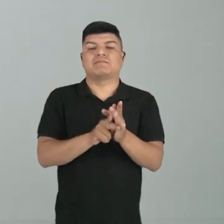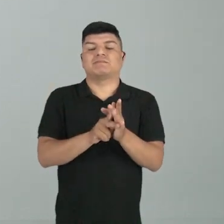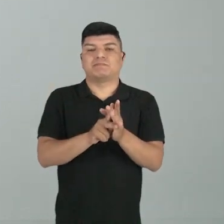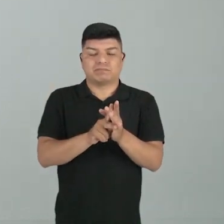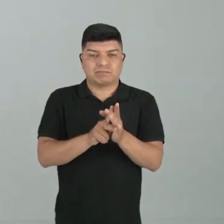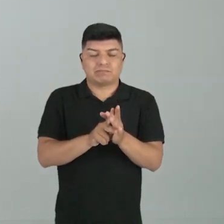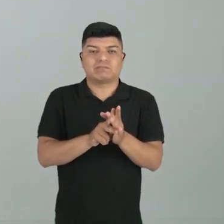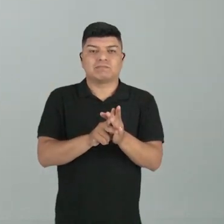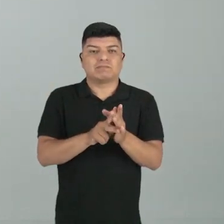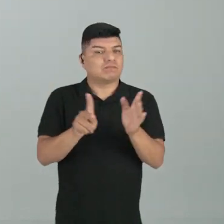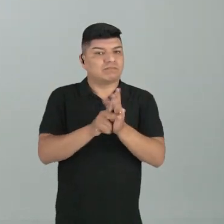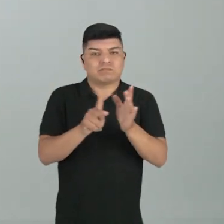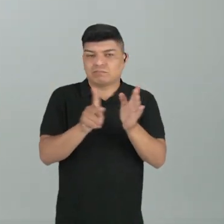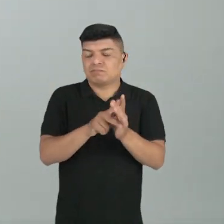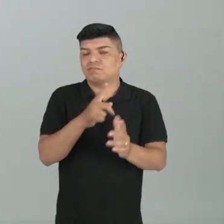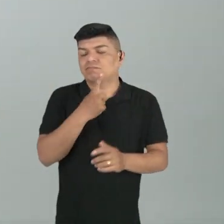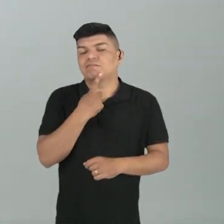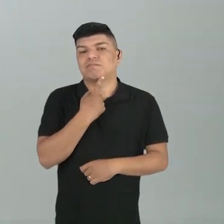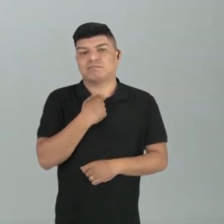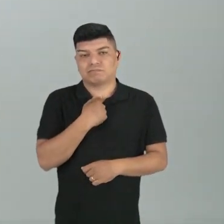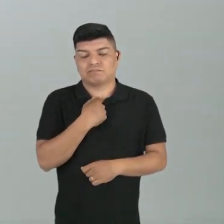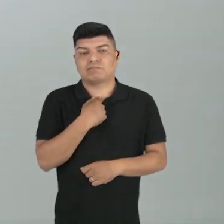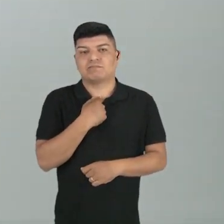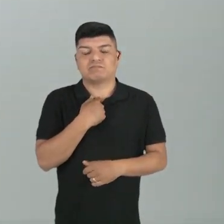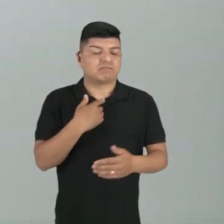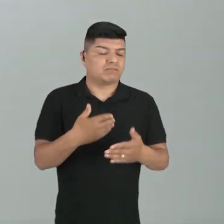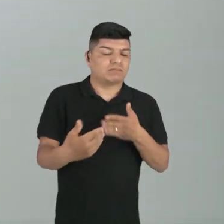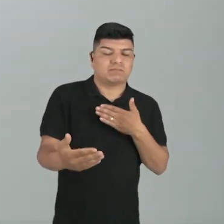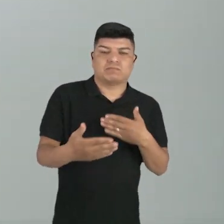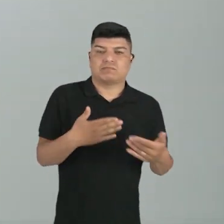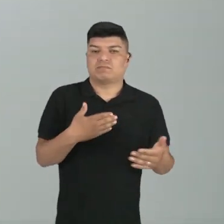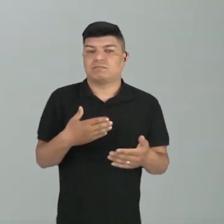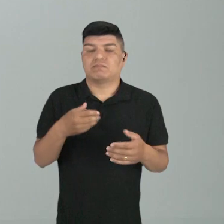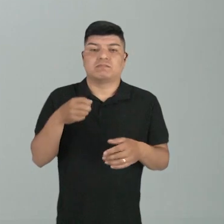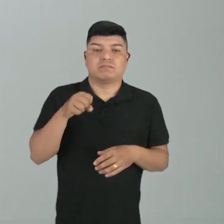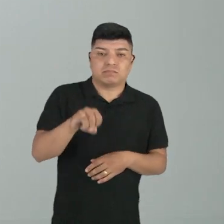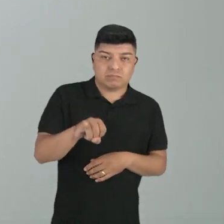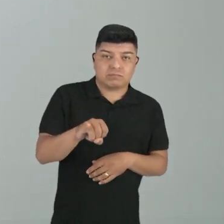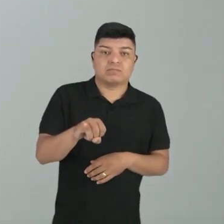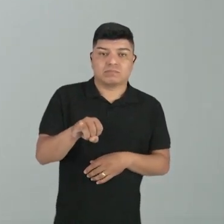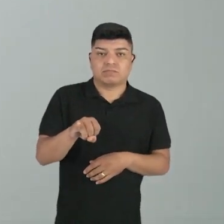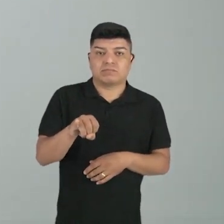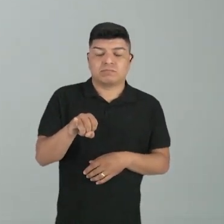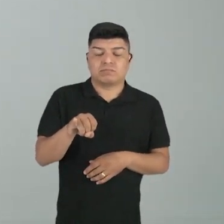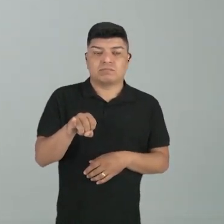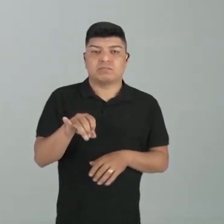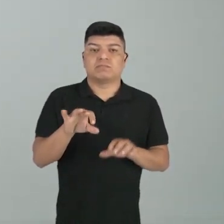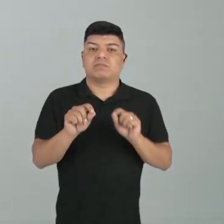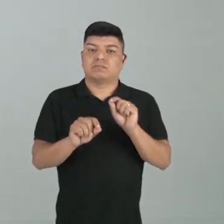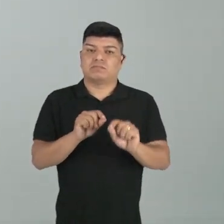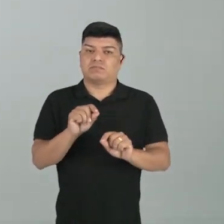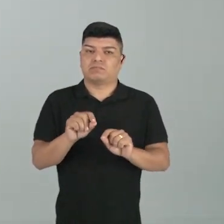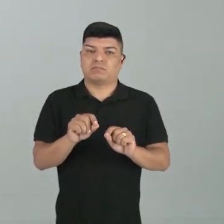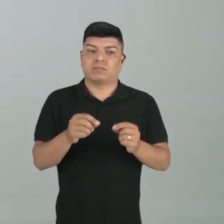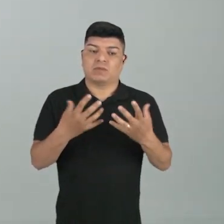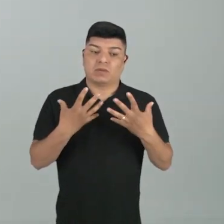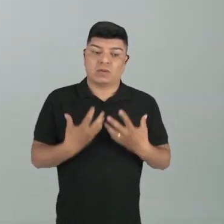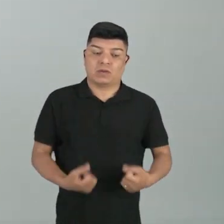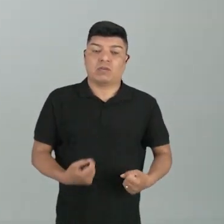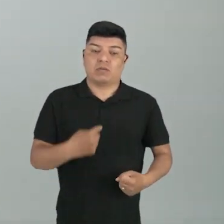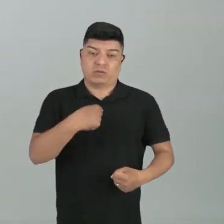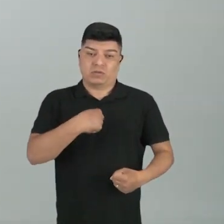alcance dos seus próprios interesses, independente se a obtenção de algo que eu